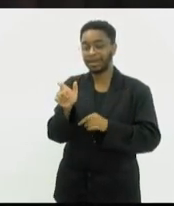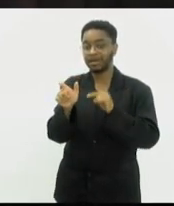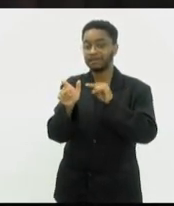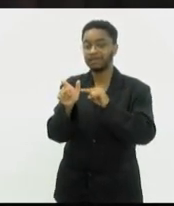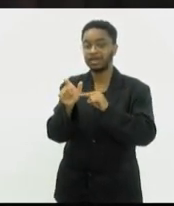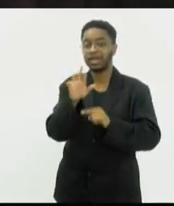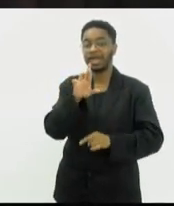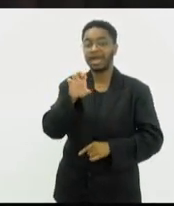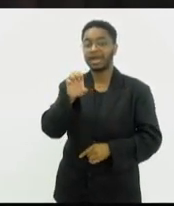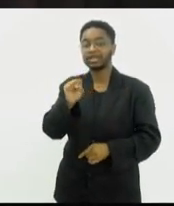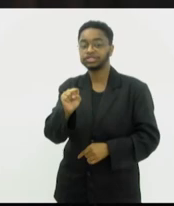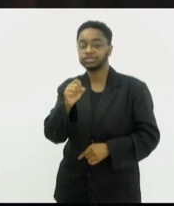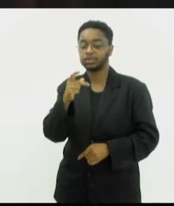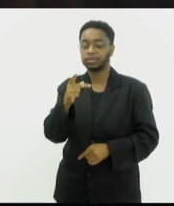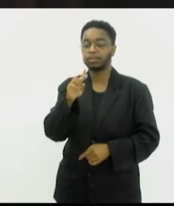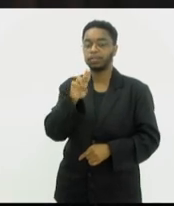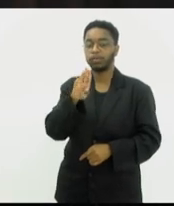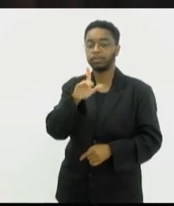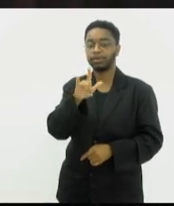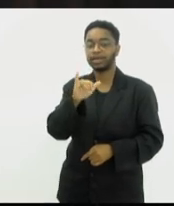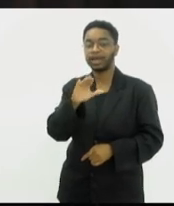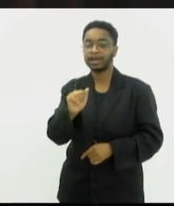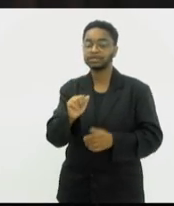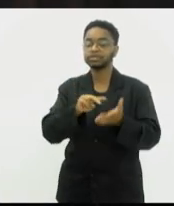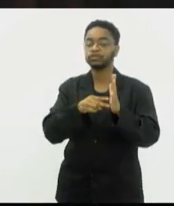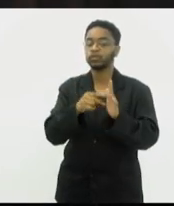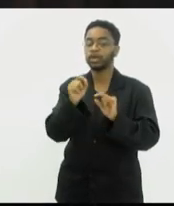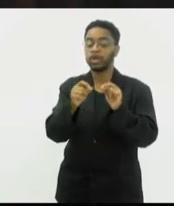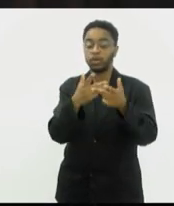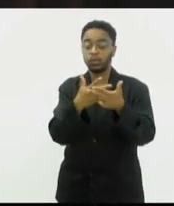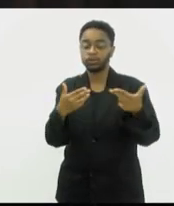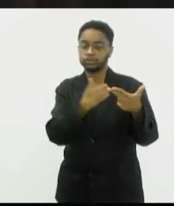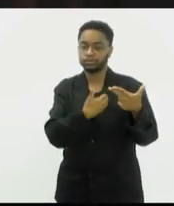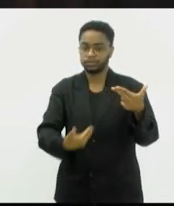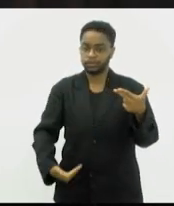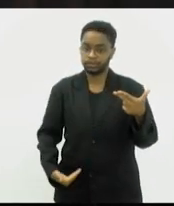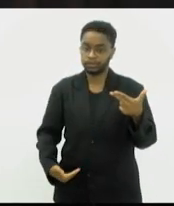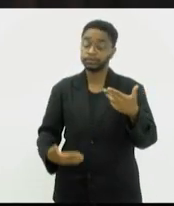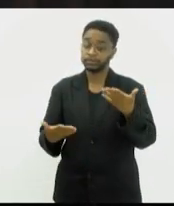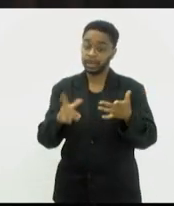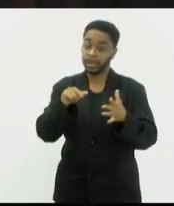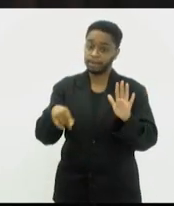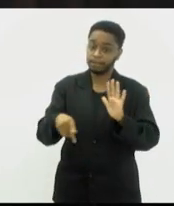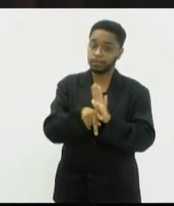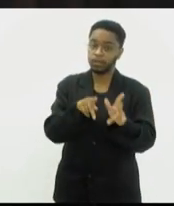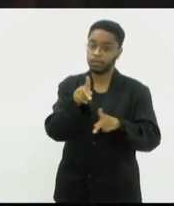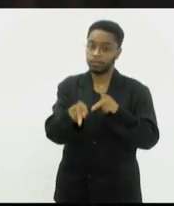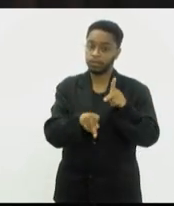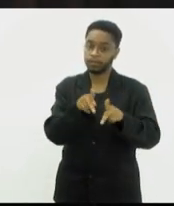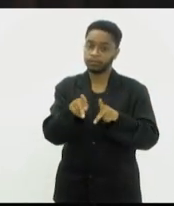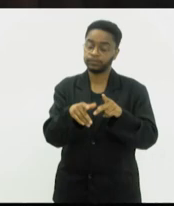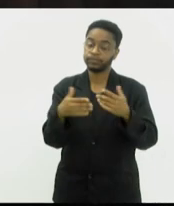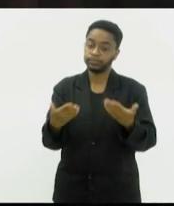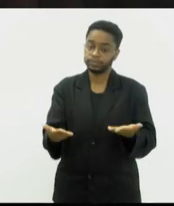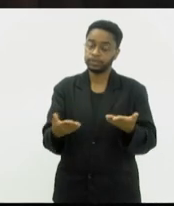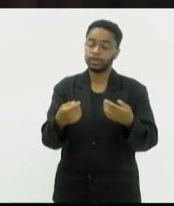Res pública, a coisa pública. E a coisa pública, que é a do povo, tem que